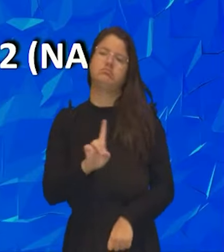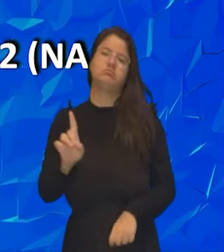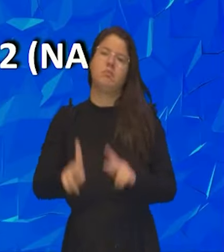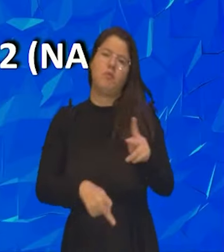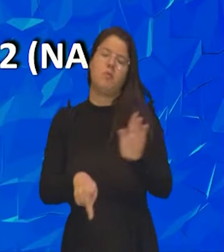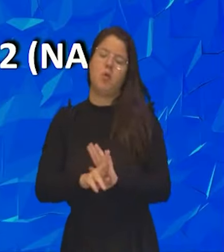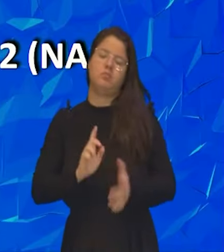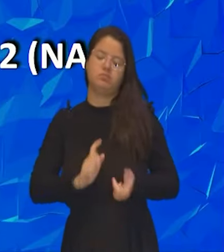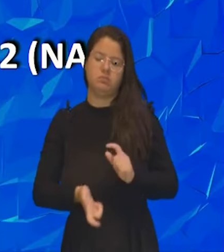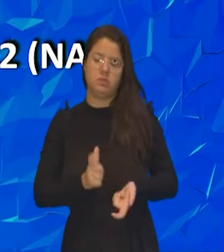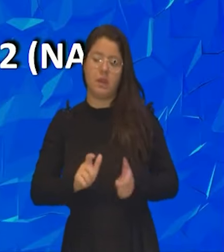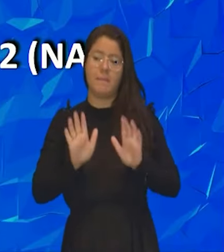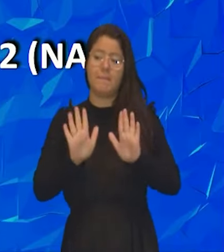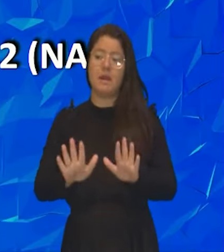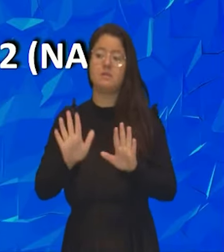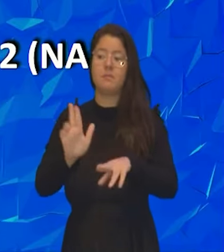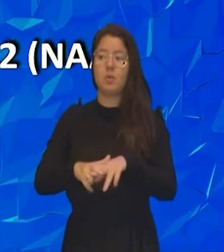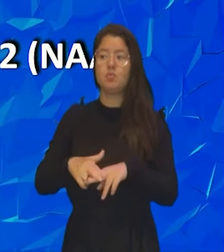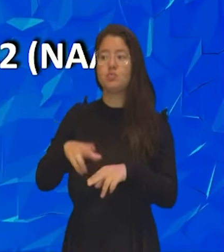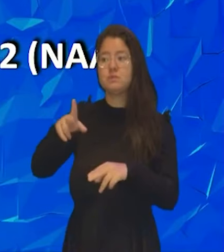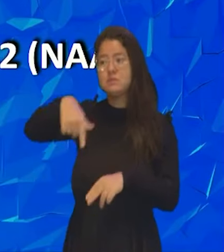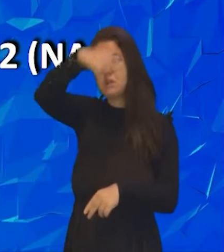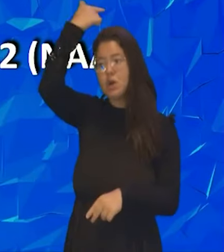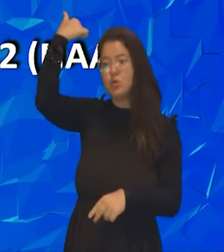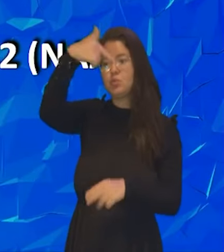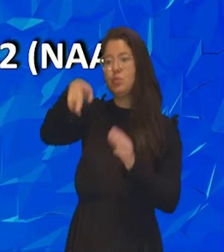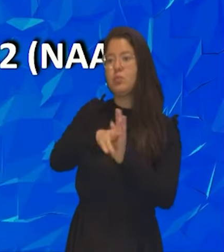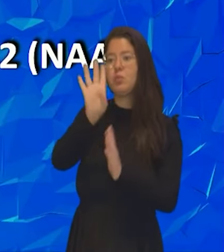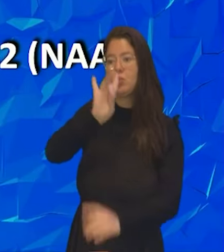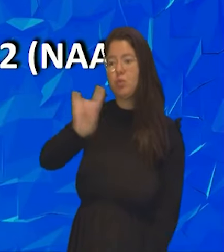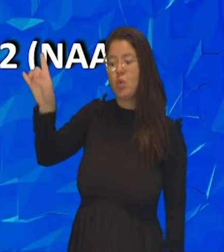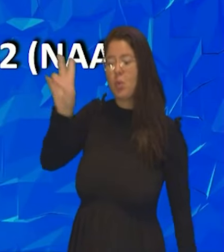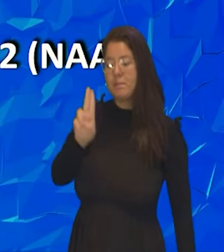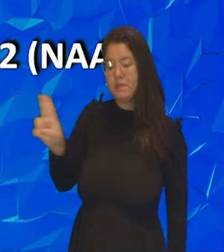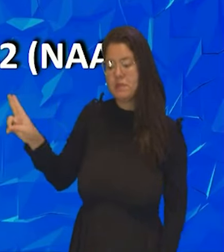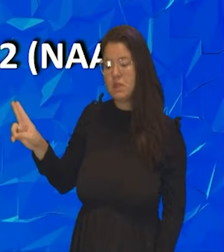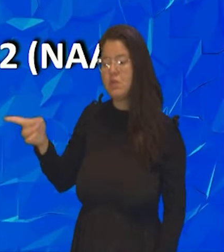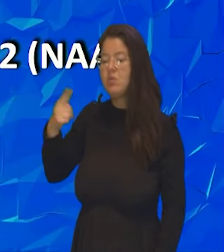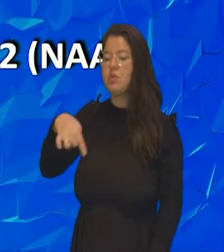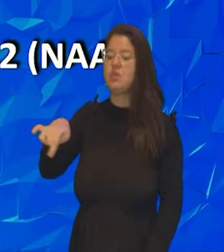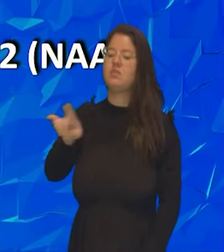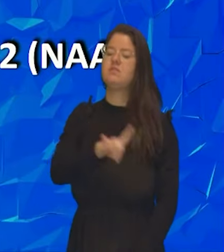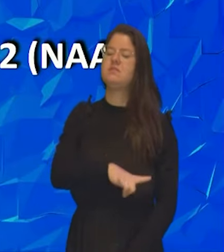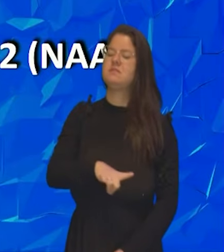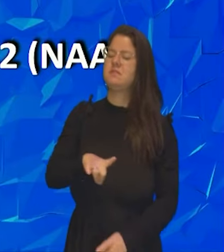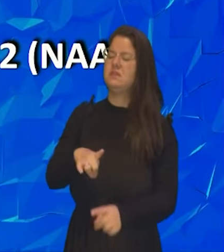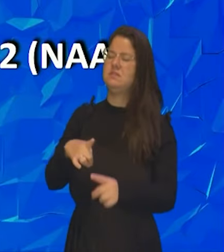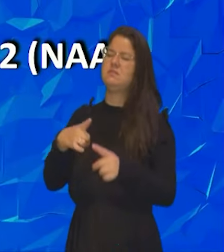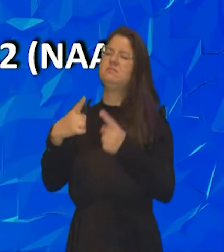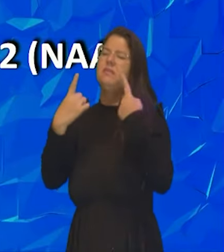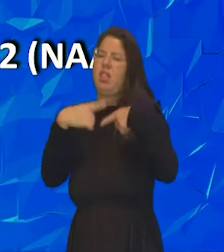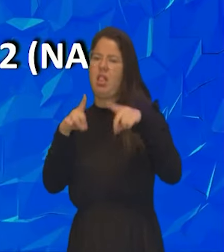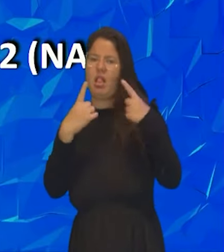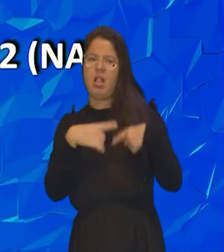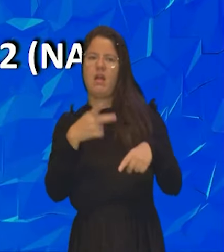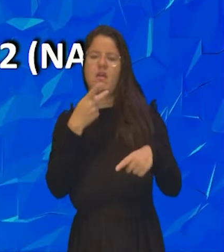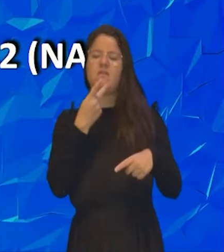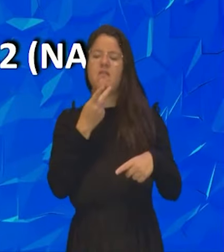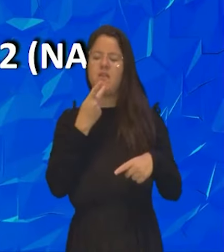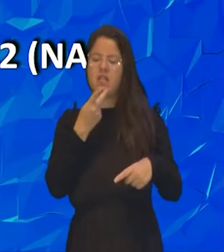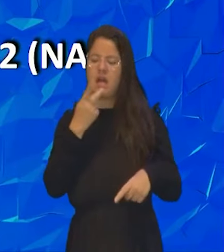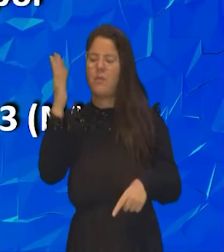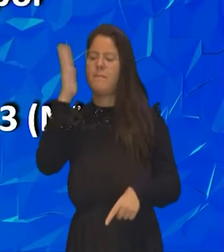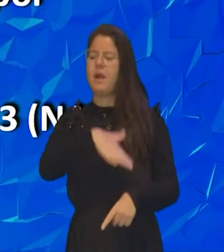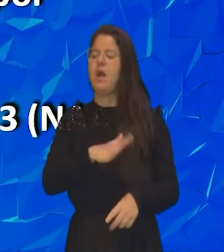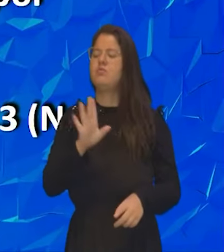Israel, mas pelo meu santo nome, que vocês profanaram entre as nações para onde